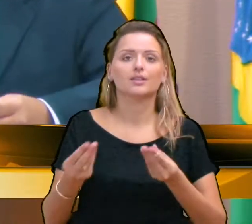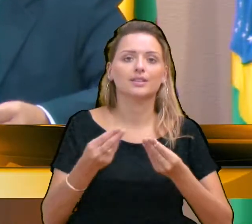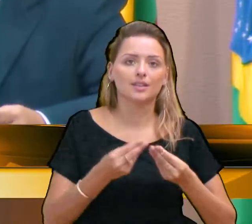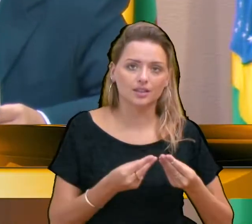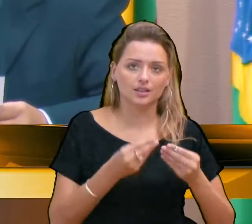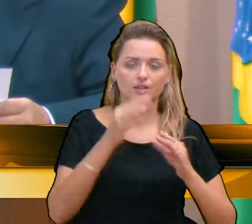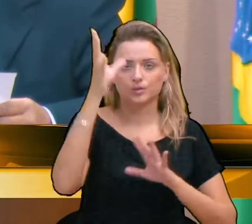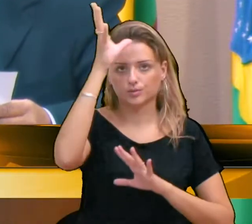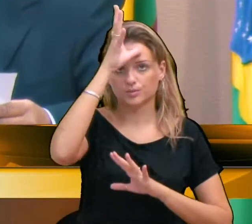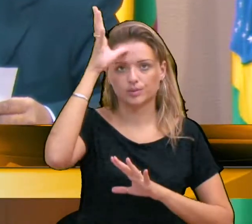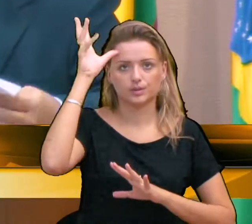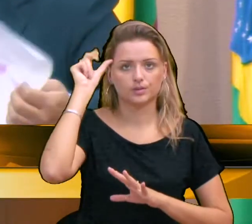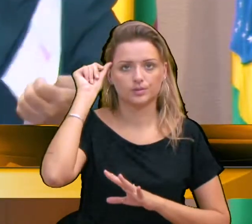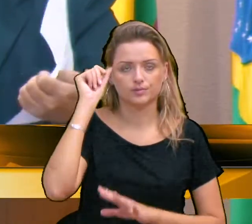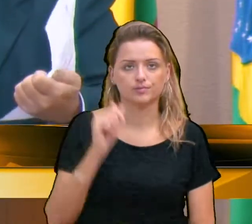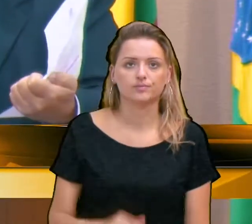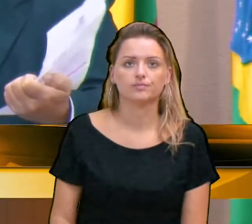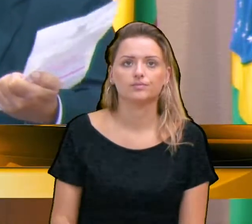Caxias.